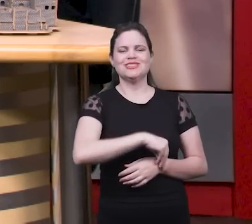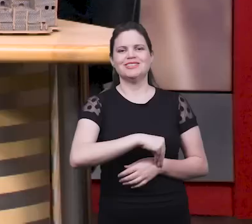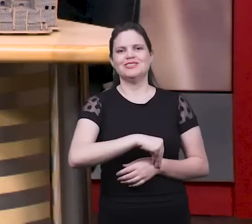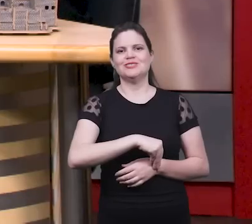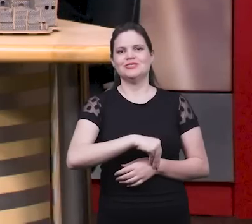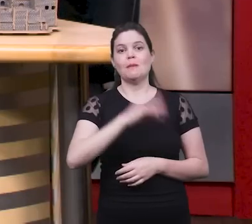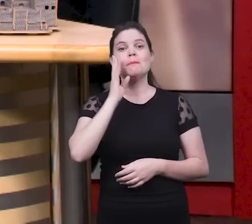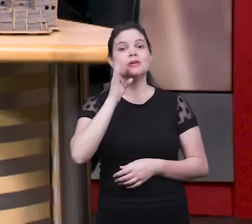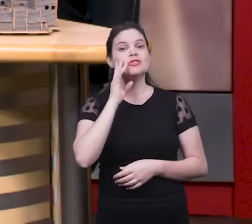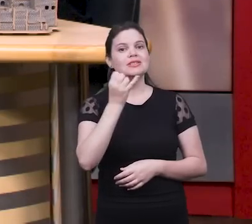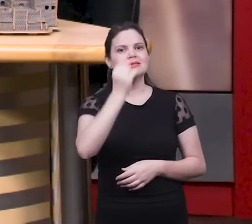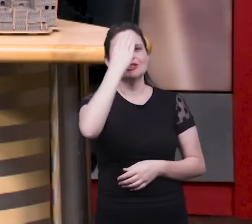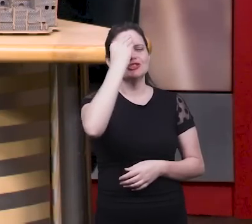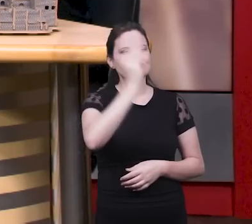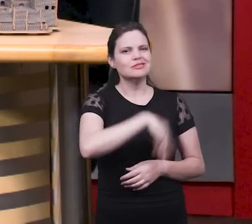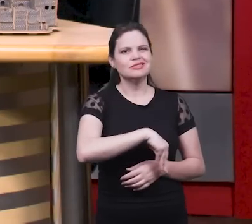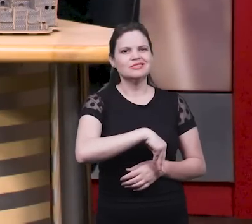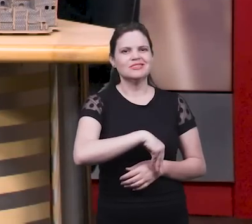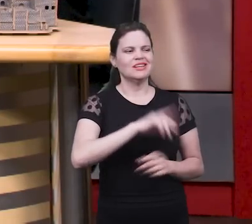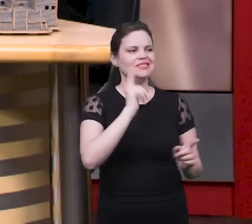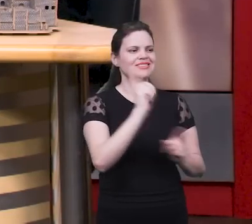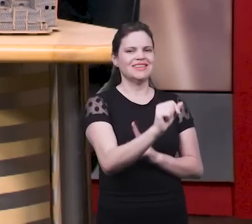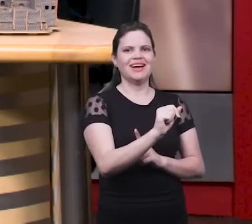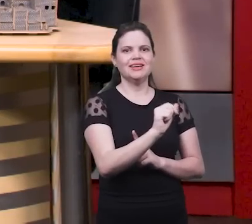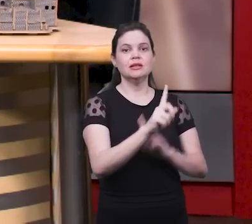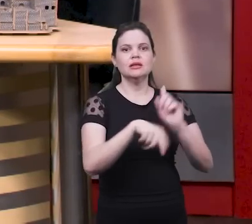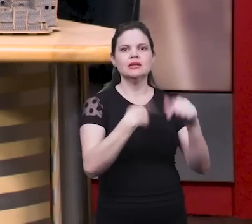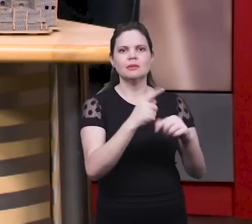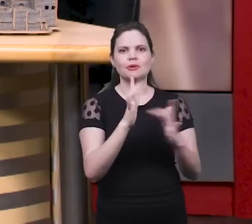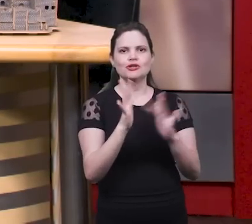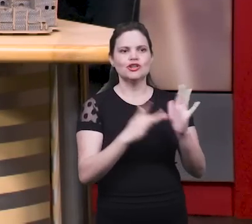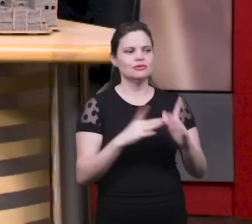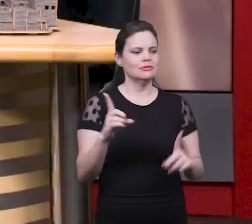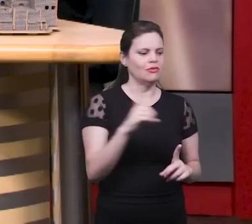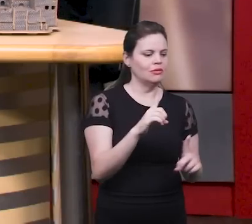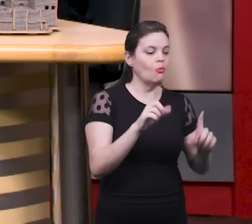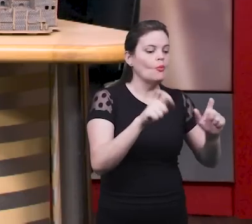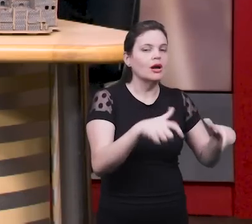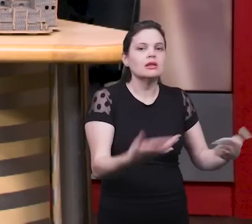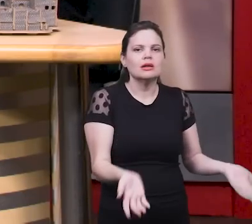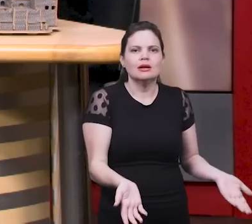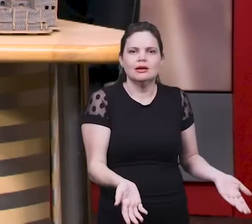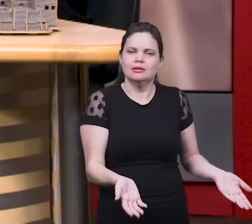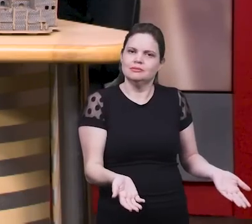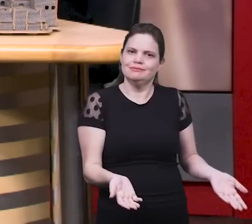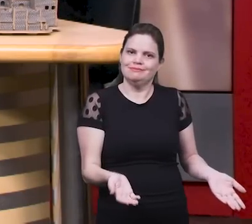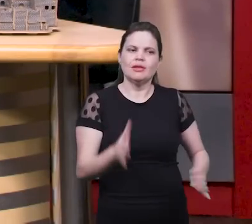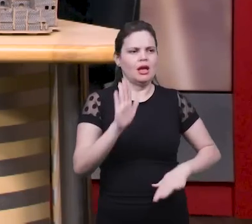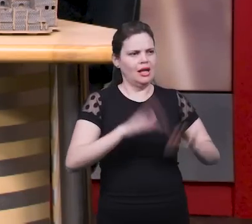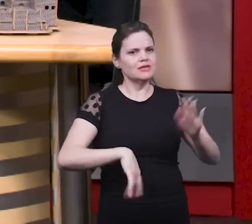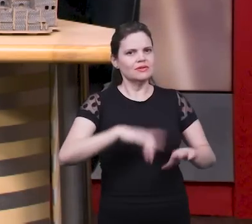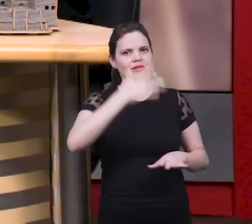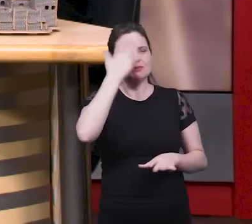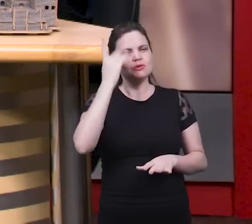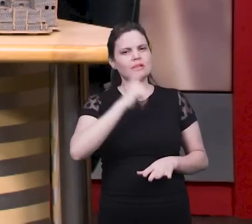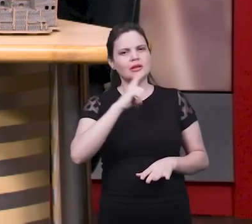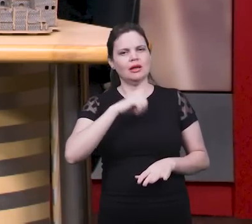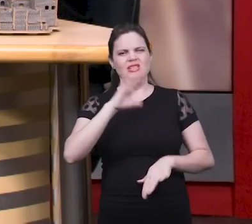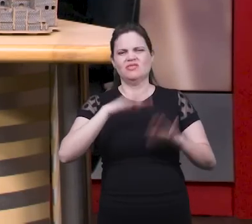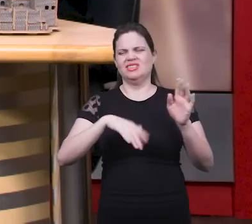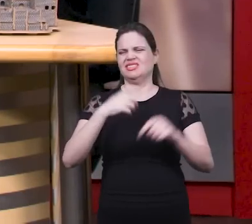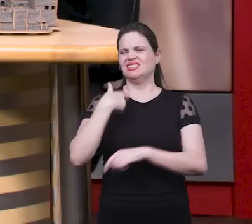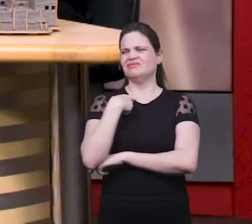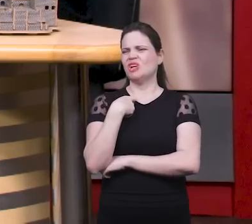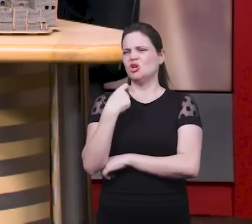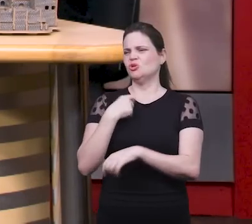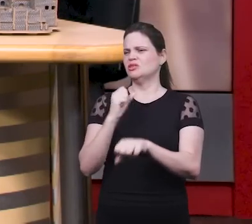jeito não, porque eu já estou tanto tempo, eu não consigo, vai sempre alguém na minha frente. Às vezes tem aquela pessoa, Ian, que está assim,